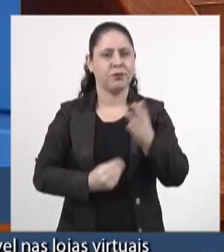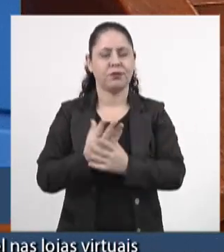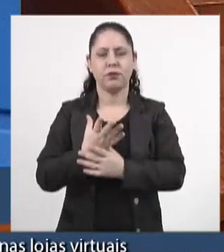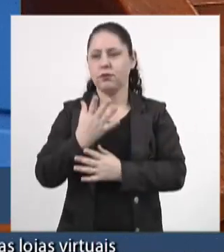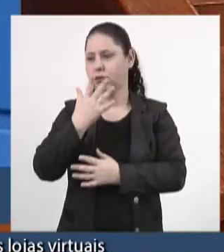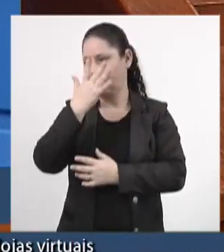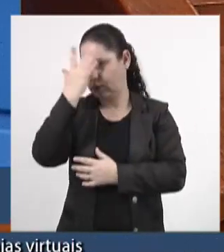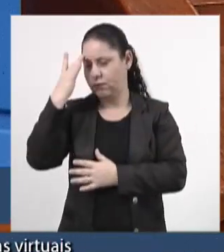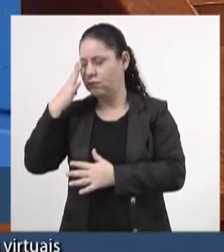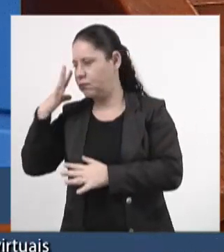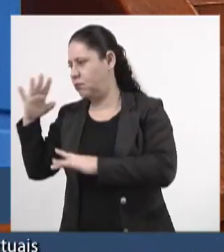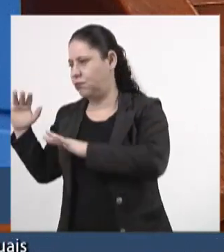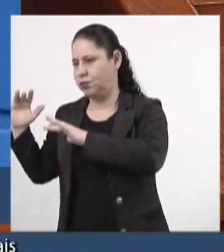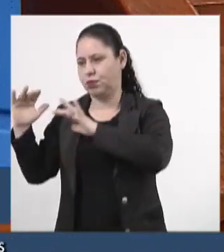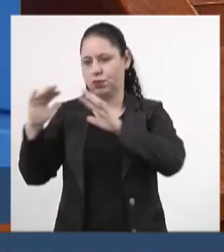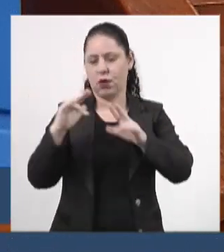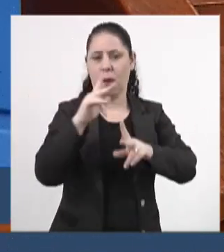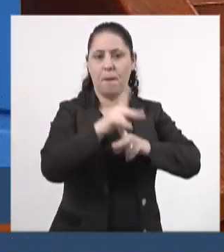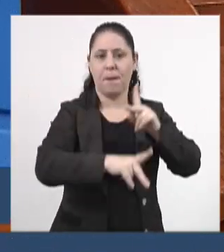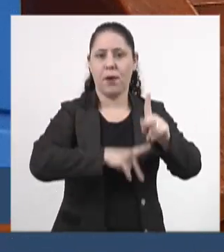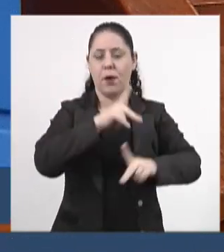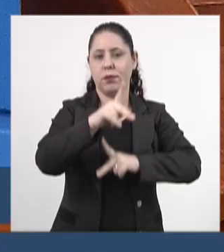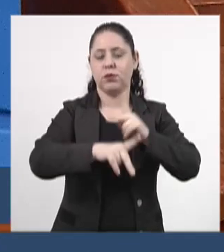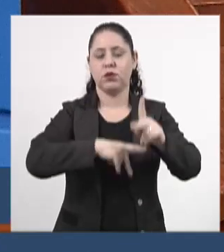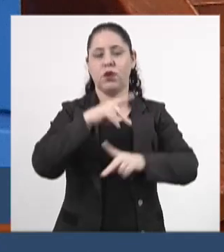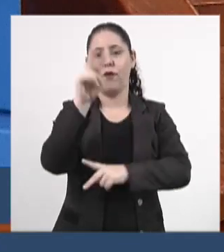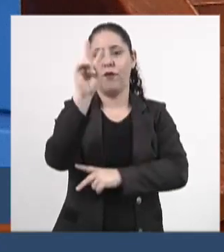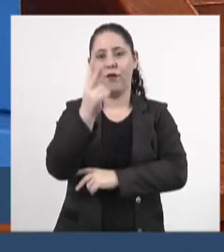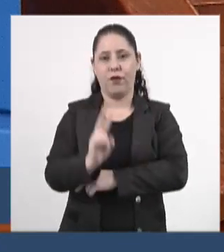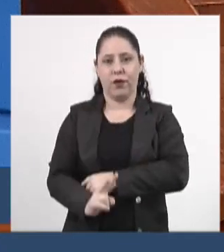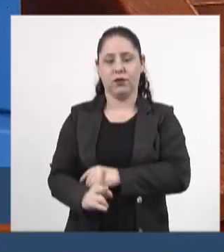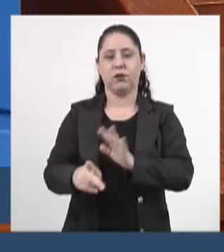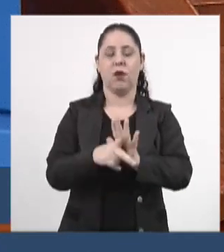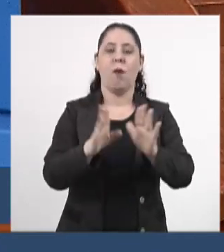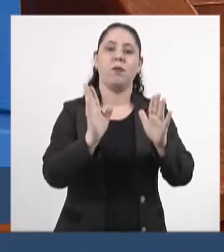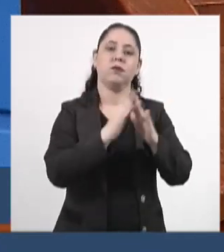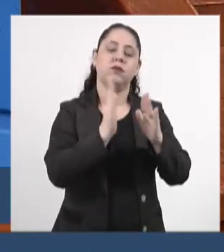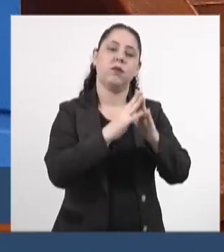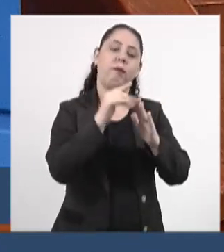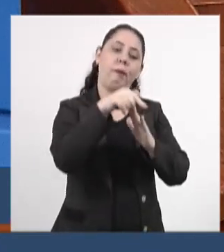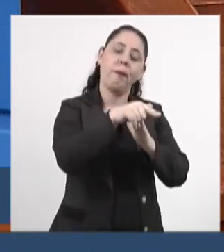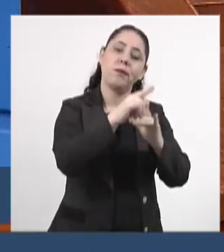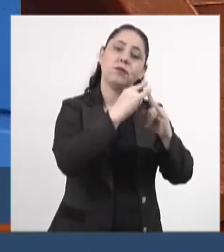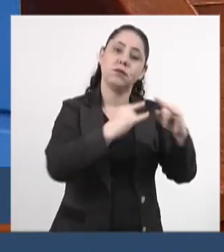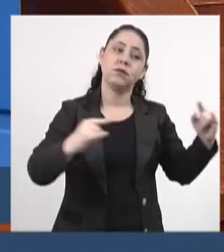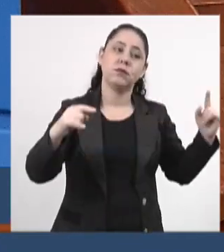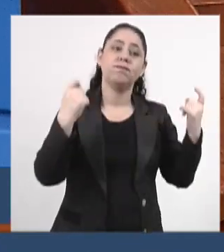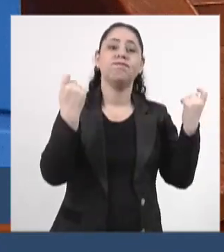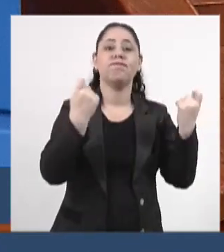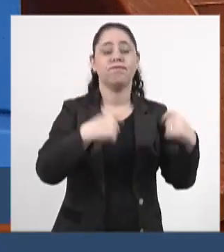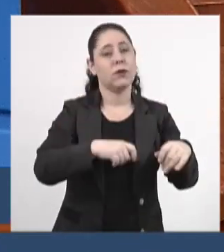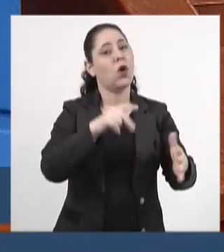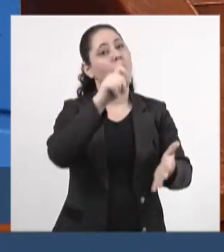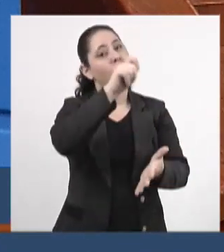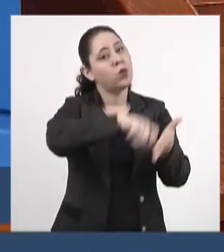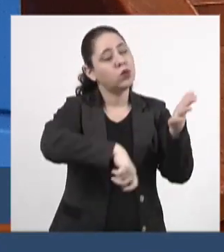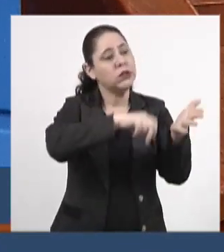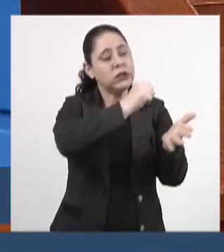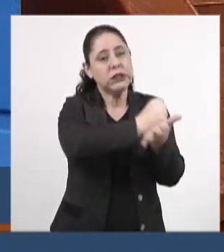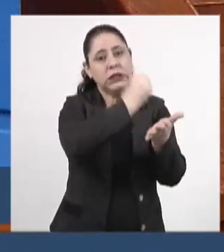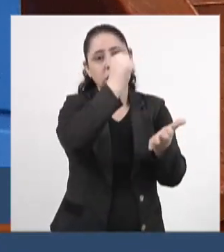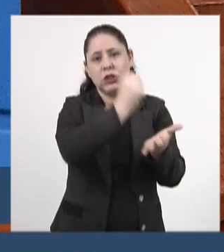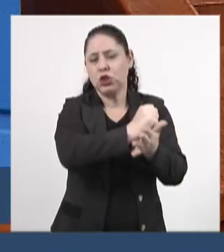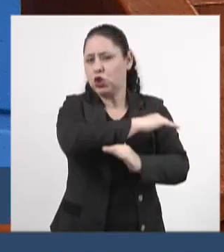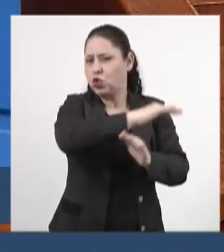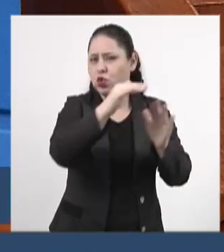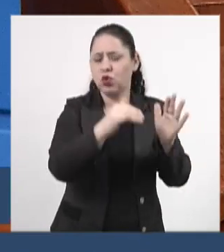migrantes e que há uma grande população venezuelanos morando no assentamento, sendo necessária a regularização de